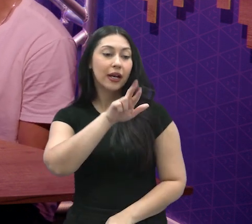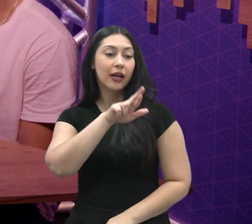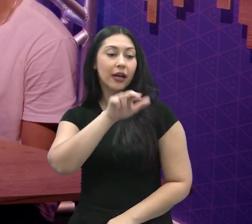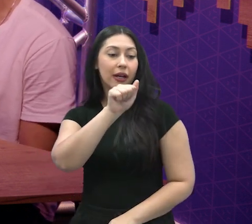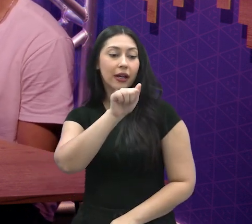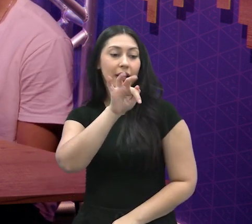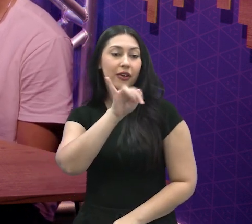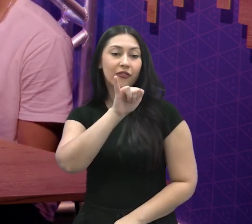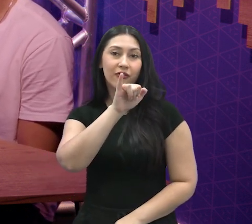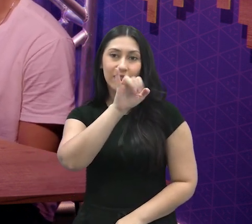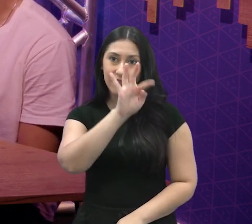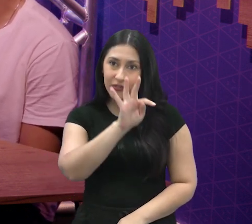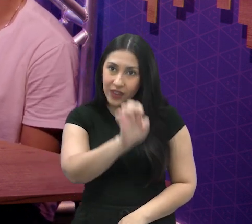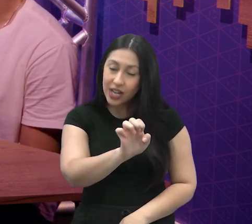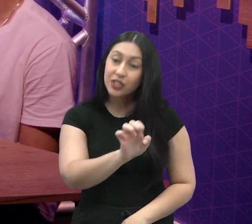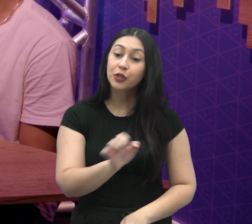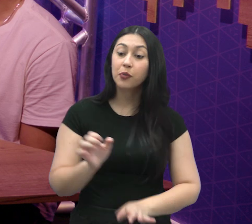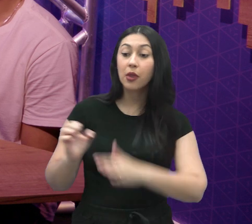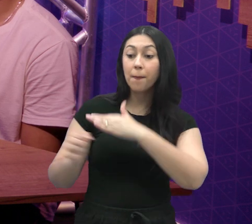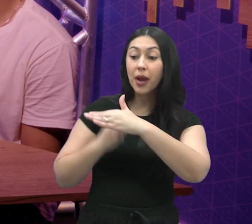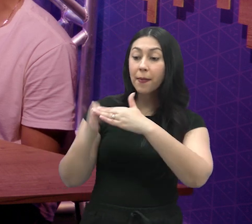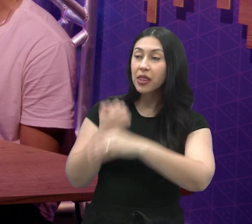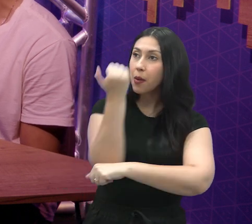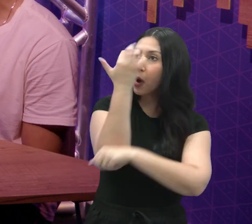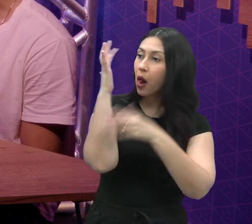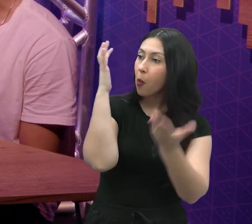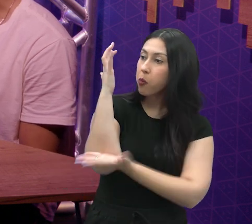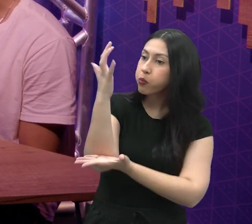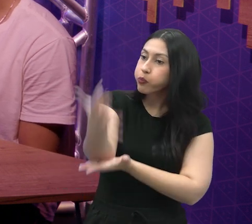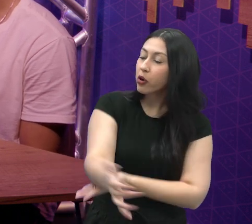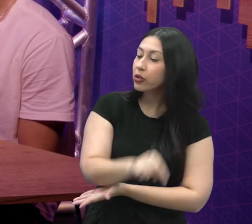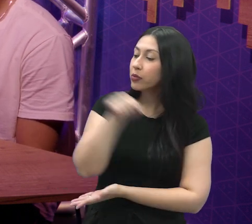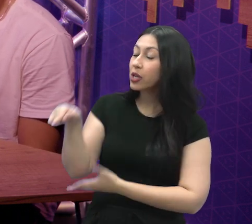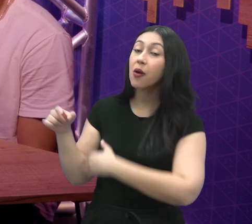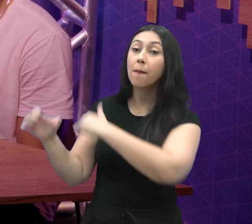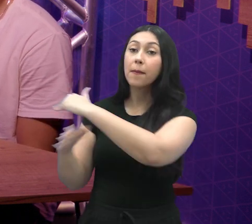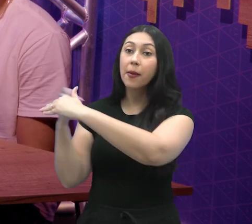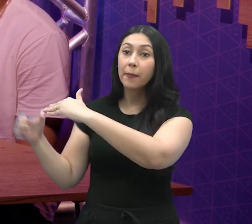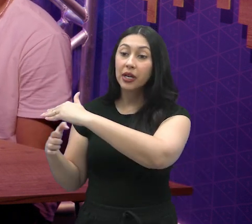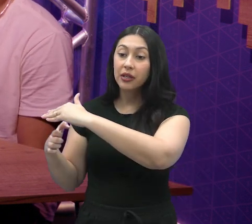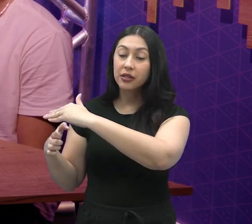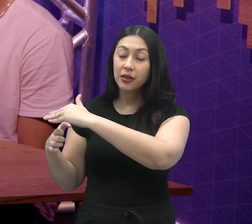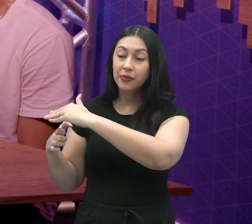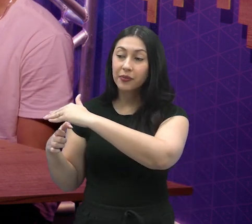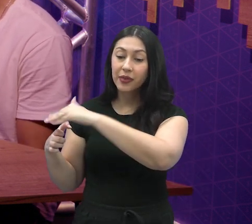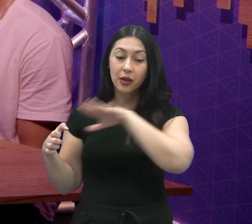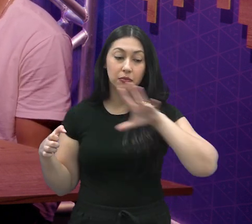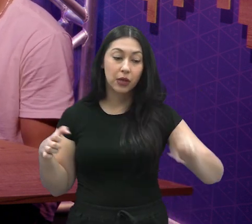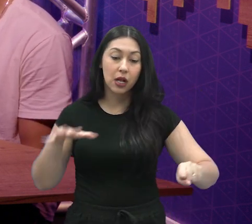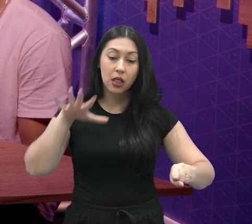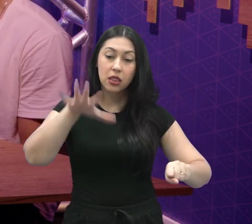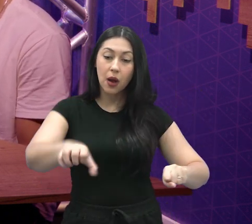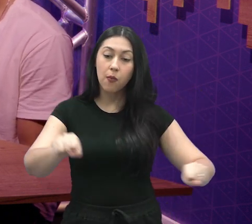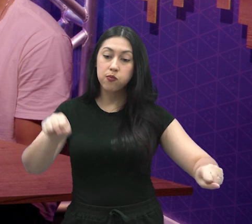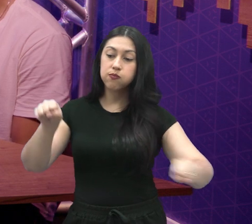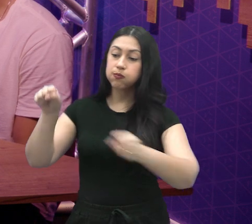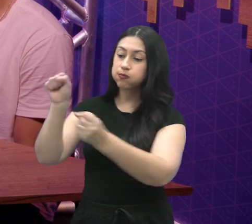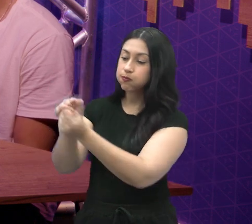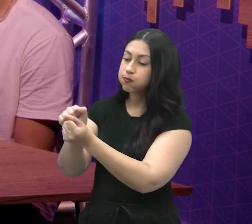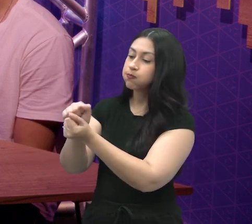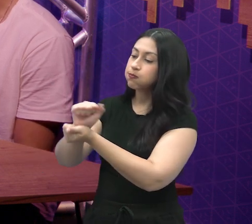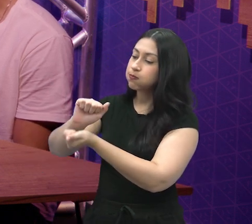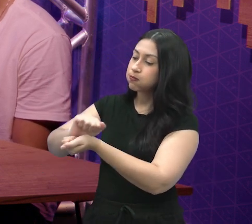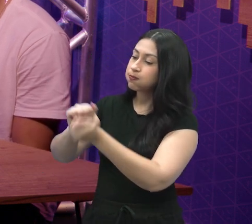minera grafite, outra empresa que corta a árvore, outra empresa que vai